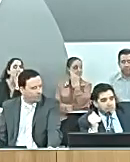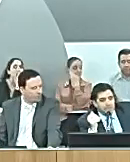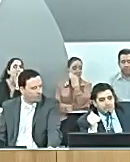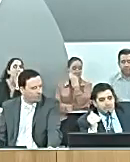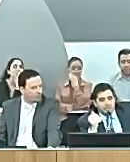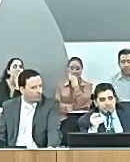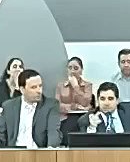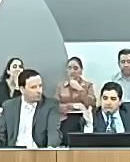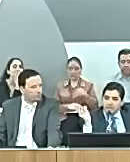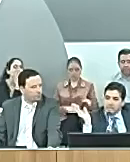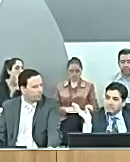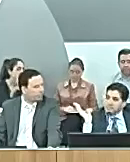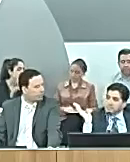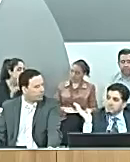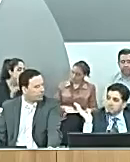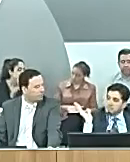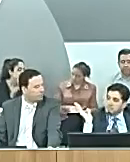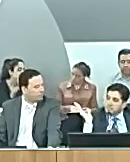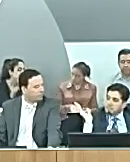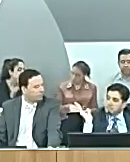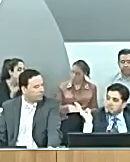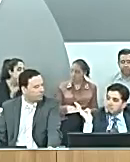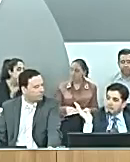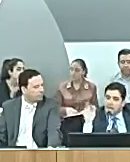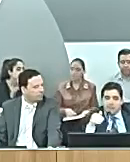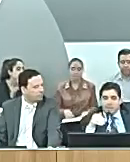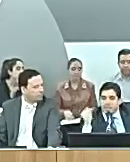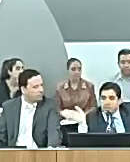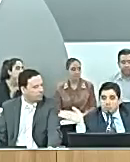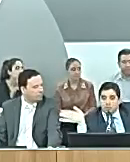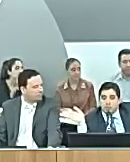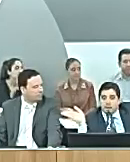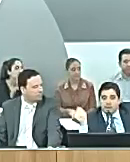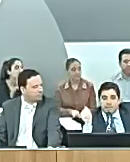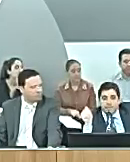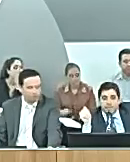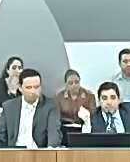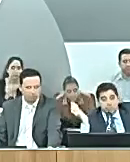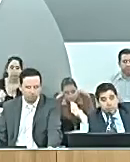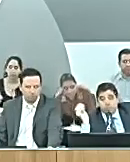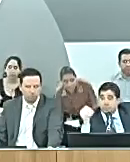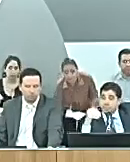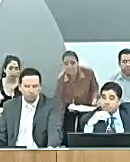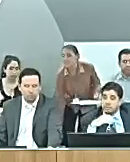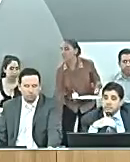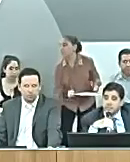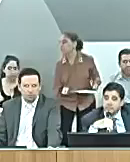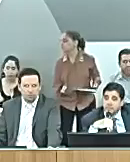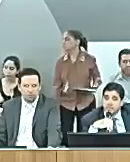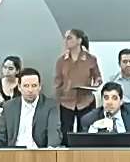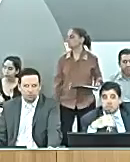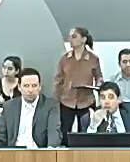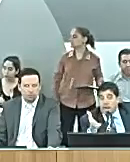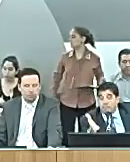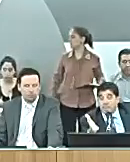né vai é carregar material de construção para casa dele com foi o sul de minas deslocar